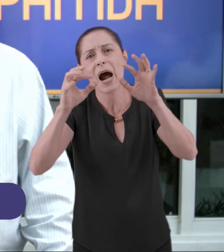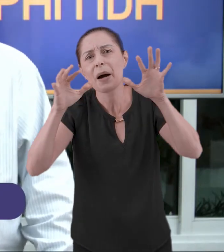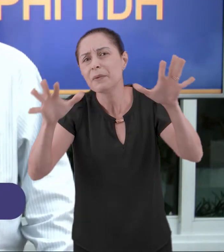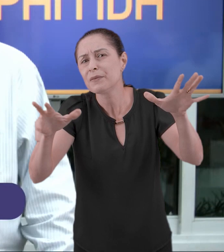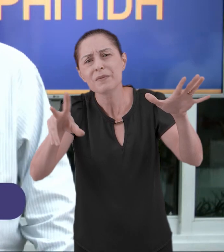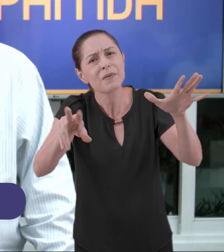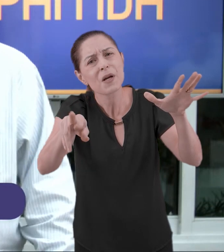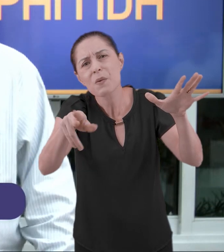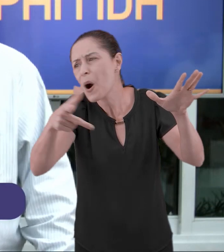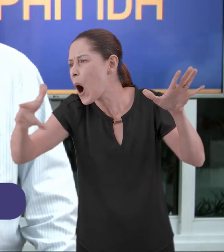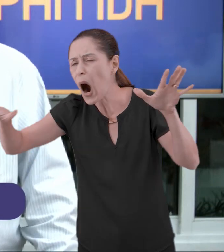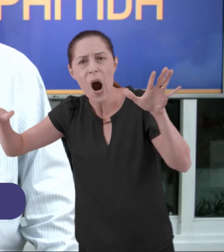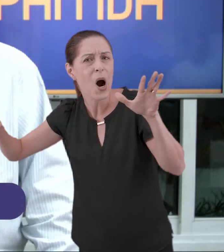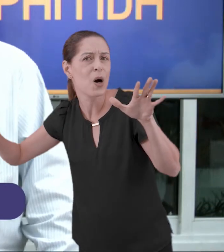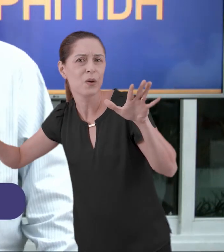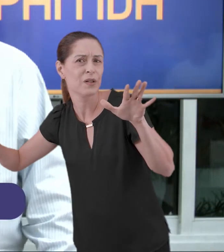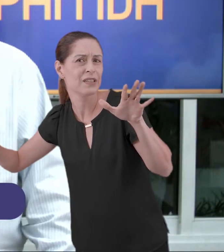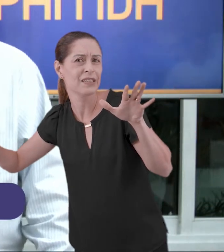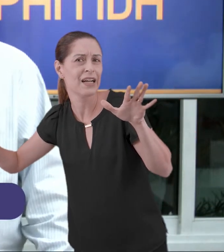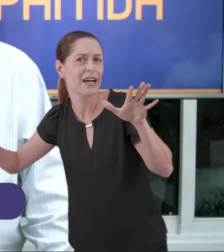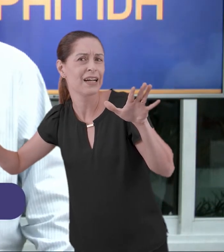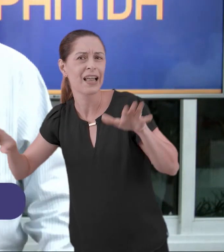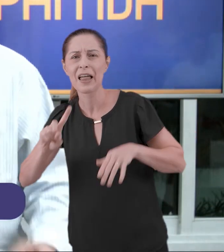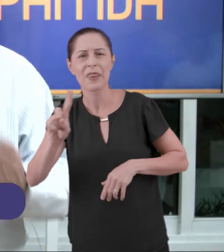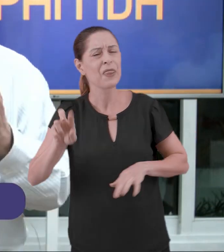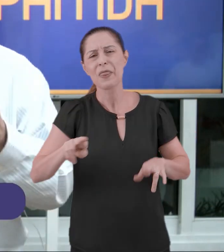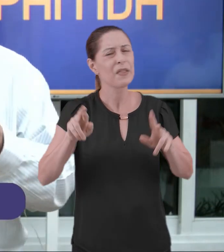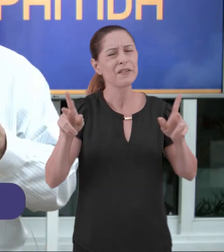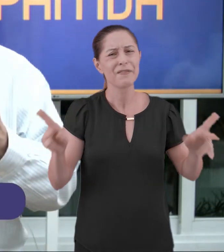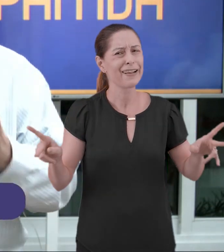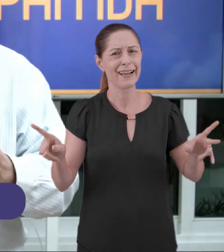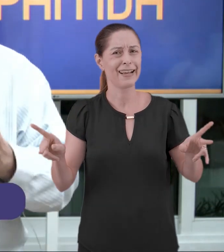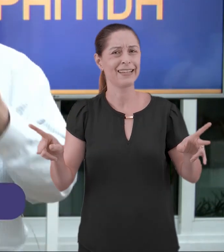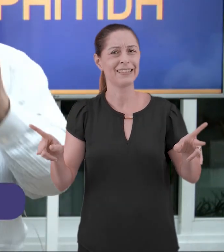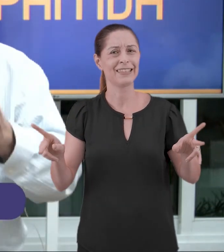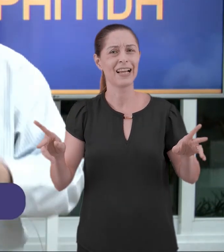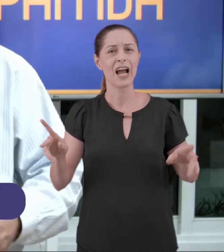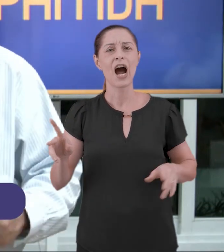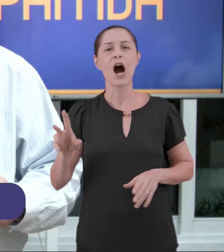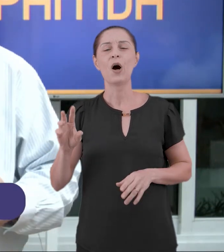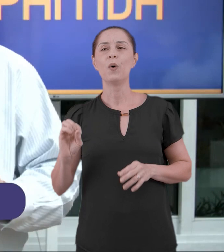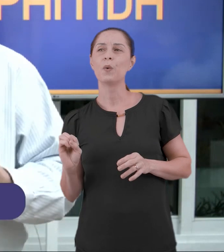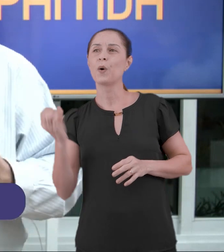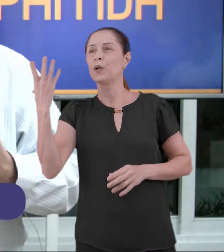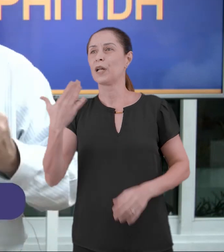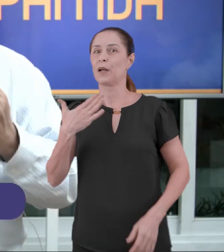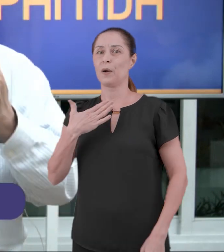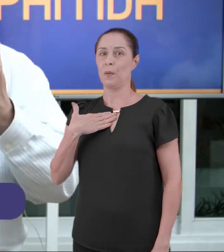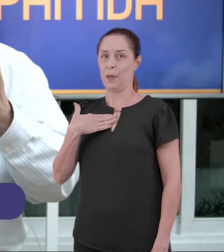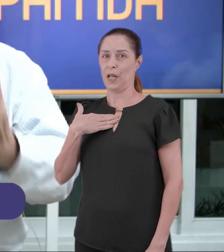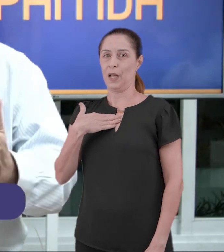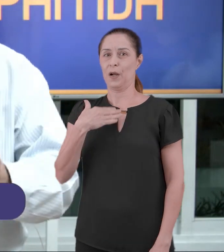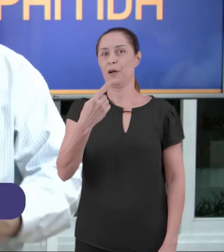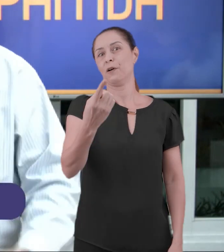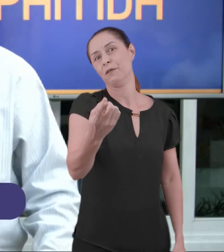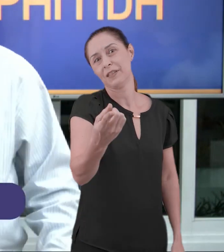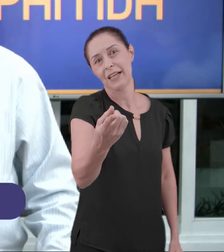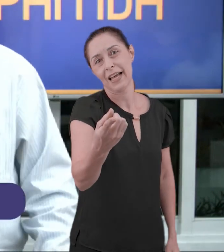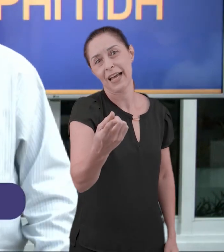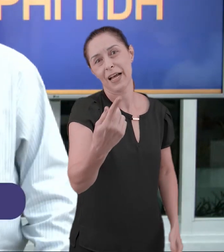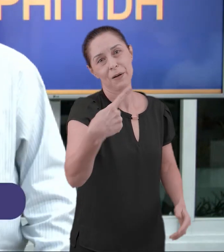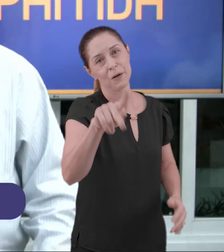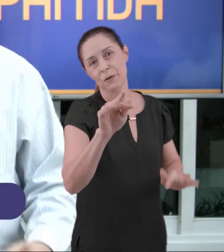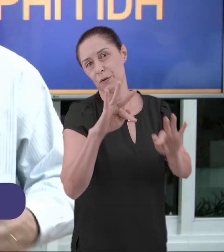família. Pelo contrário, tudo o que acontece comigo, com você, com a sua